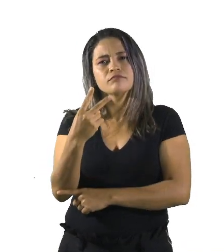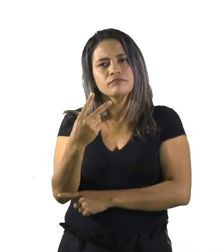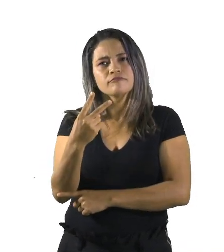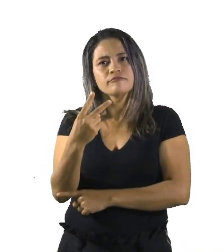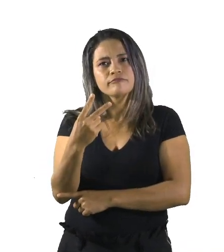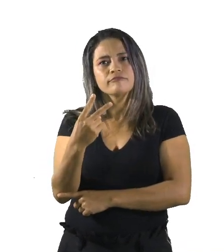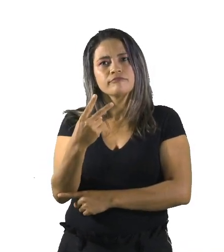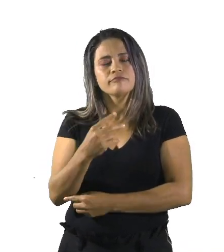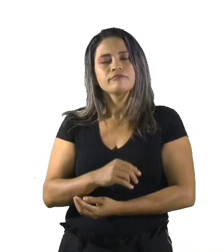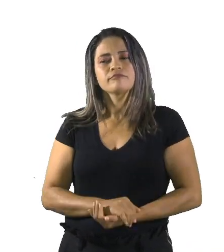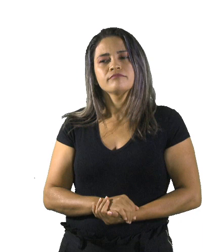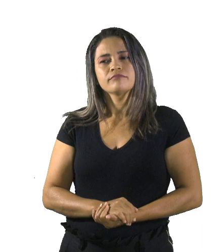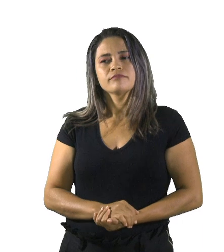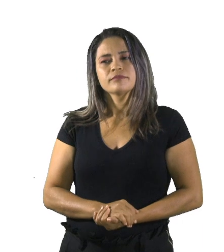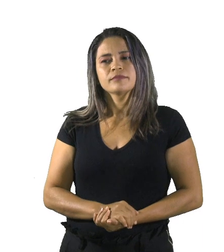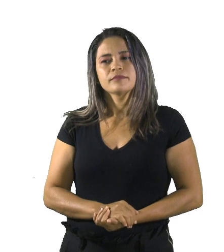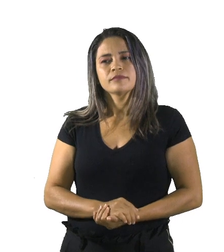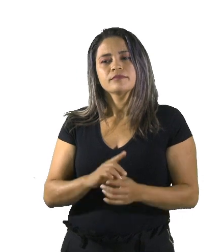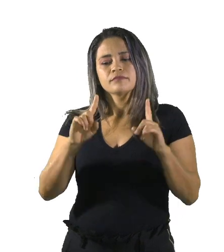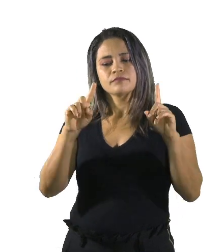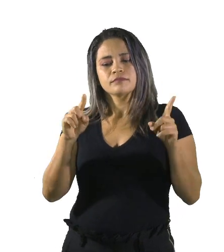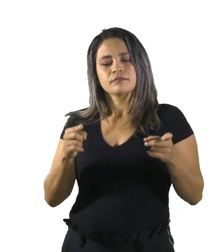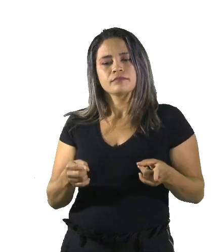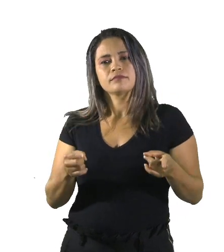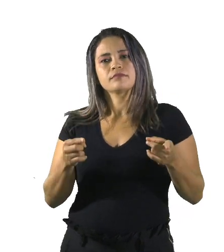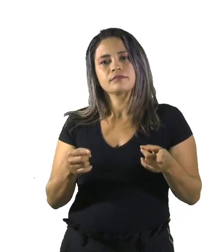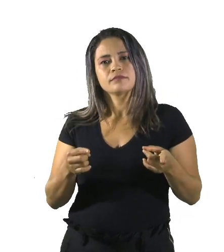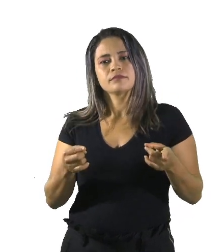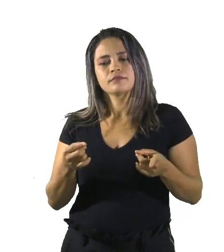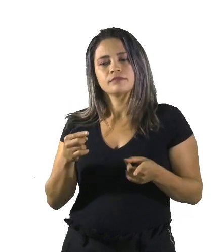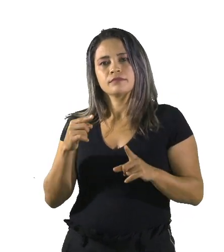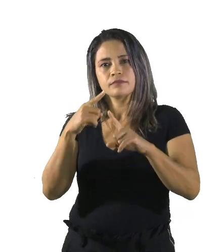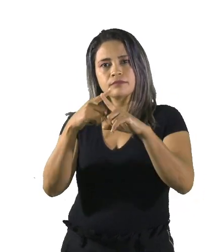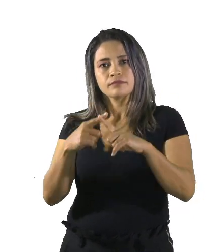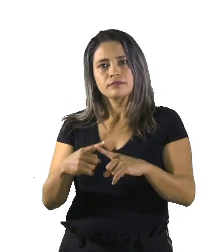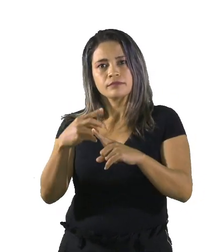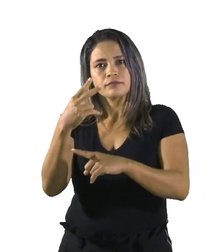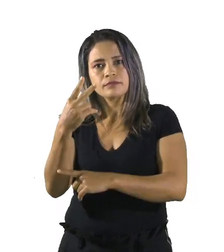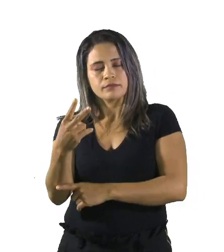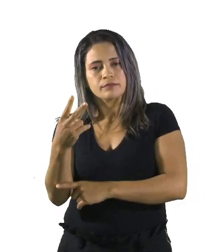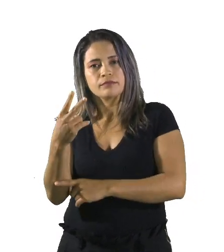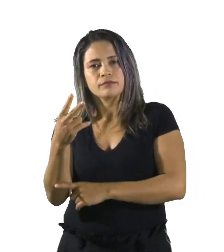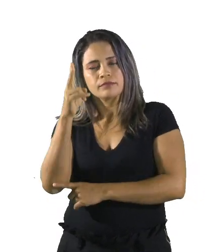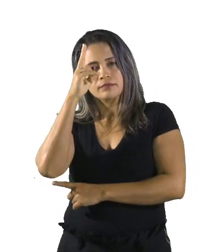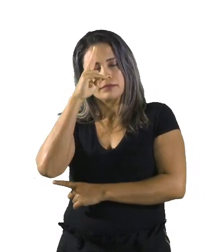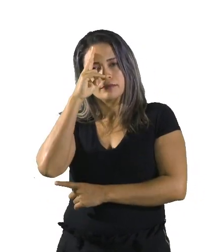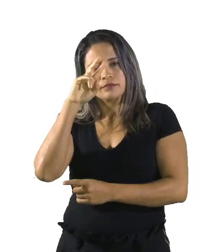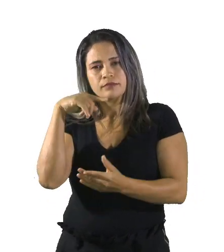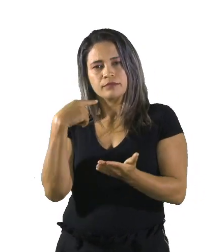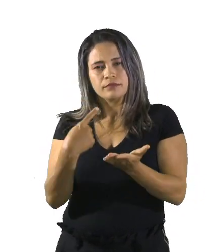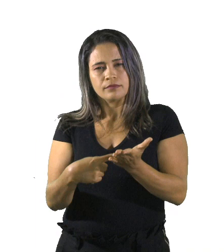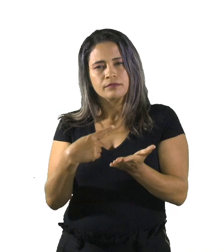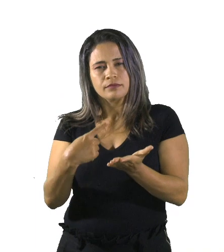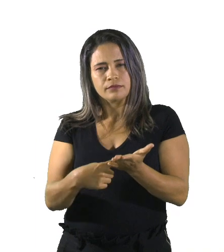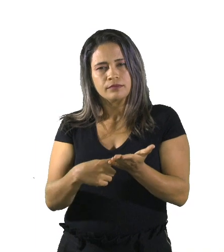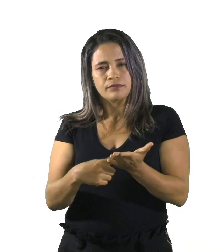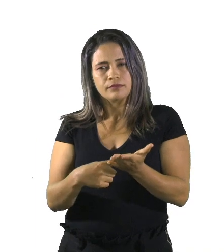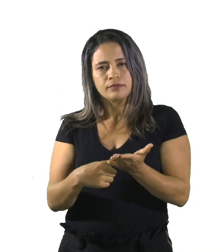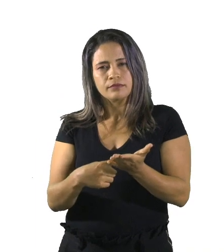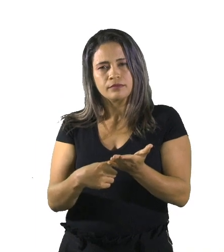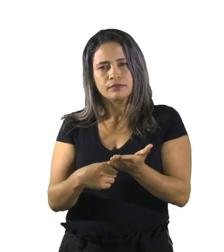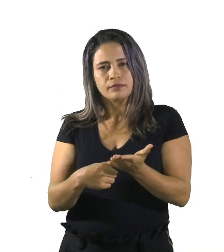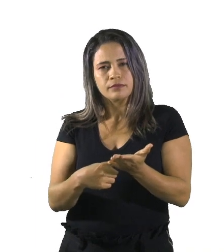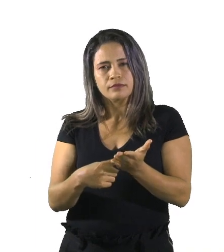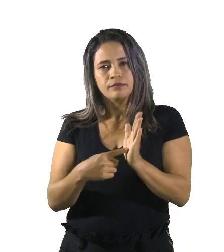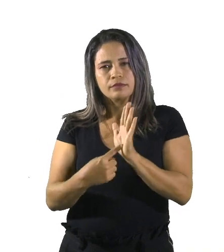Então, vou colocar entre parênteses, multiplicado por 2. Lembra que a gente combinou que a multiplicação a gente vai